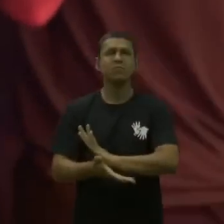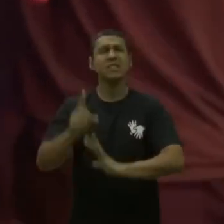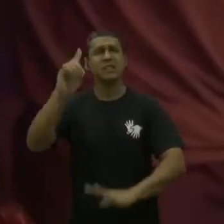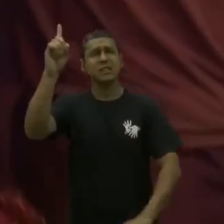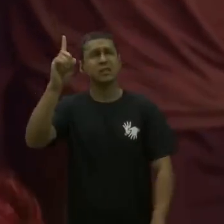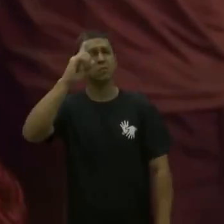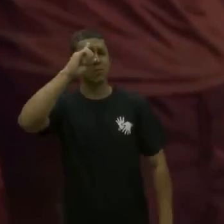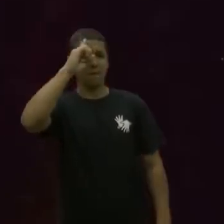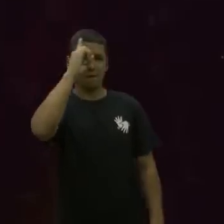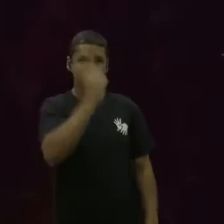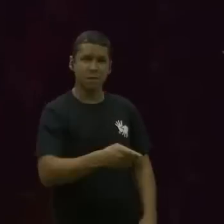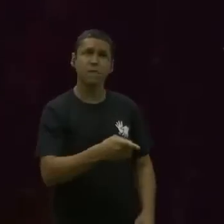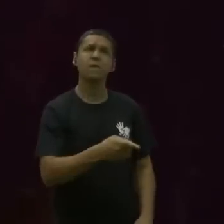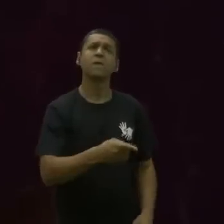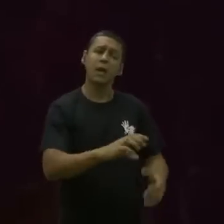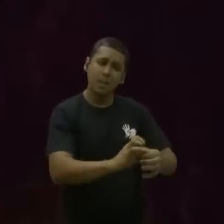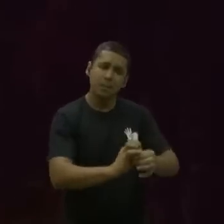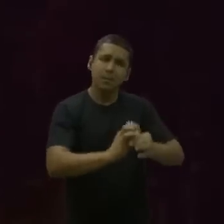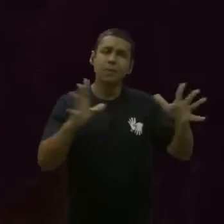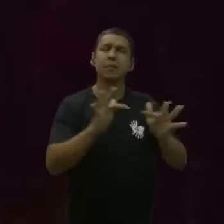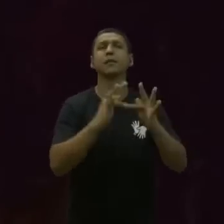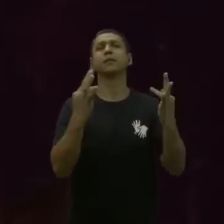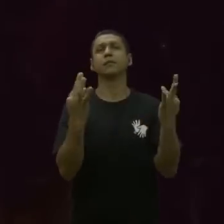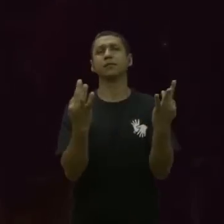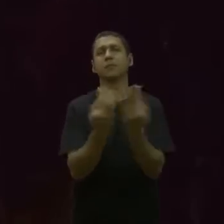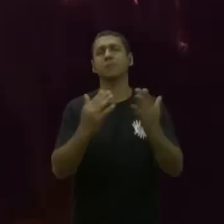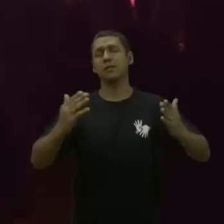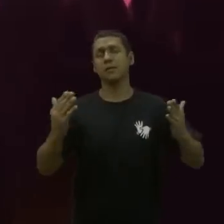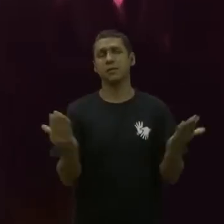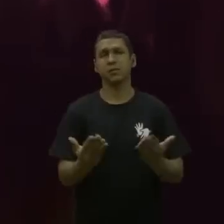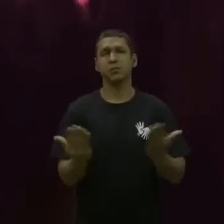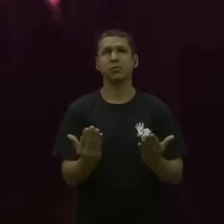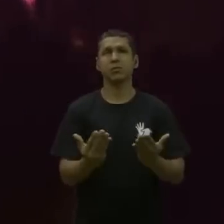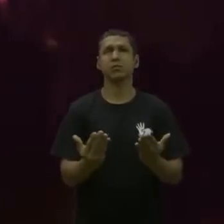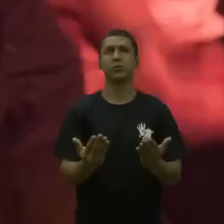Deus vai libertar famílias hoje.